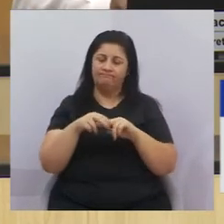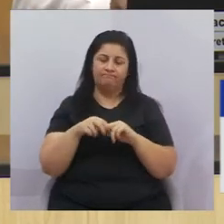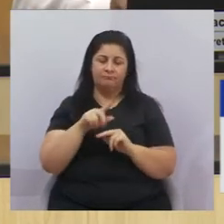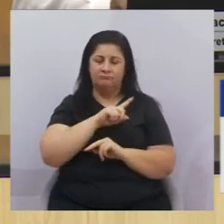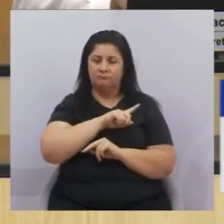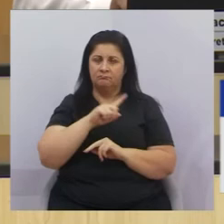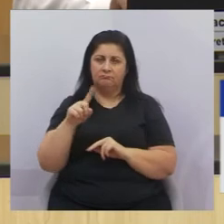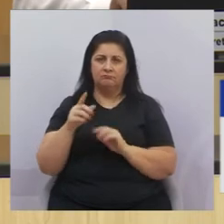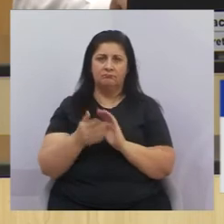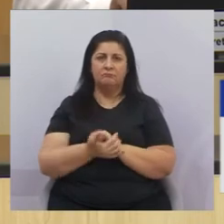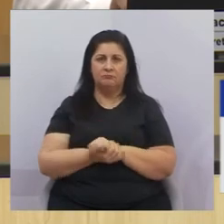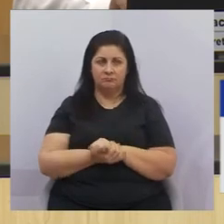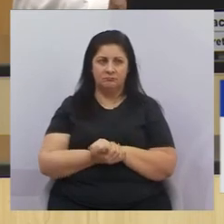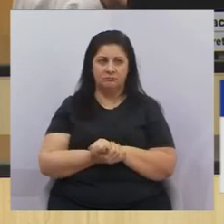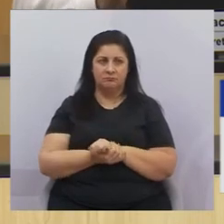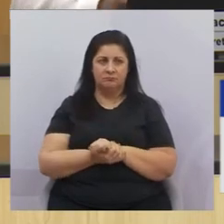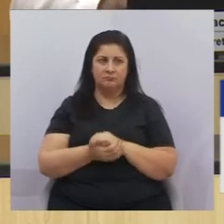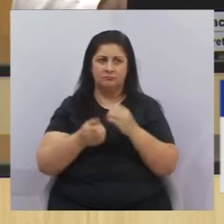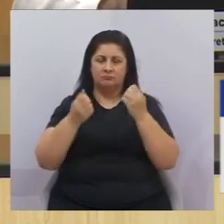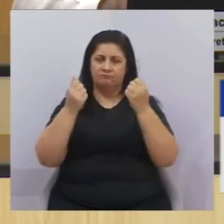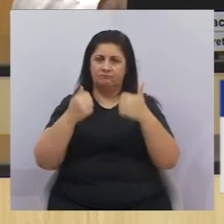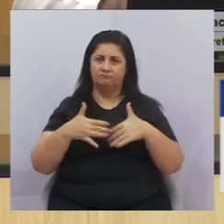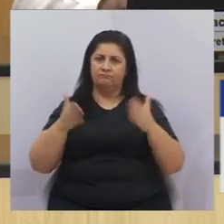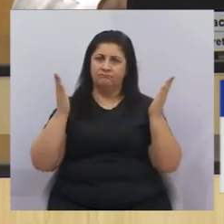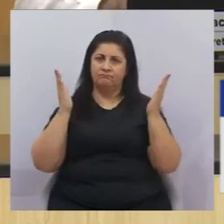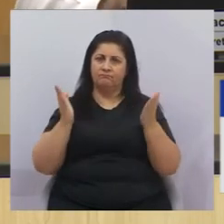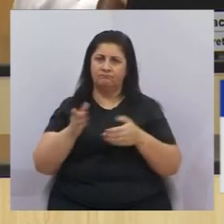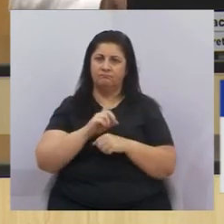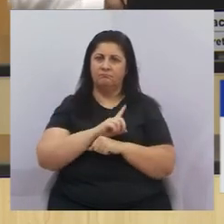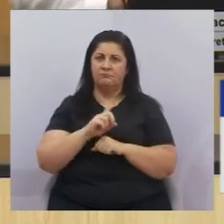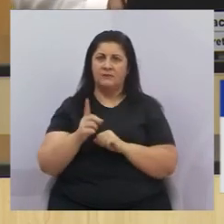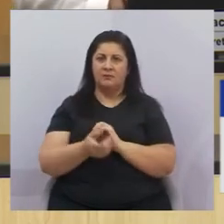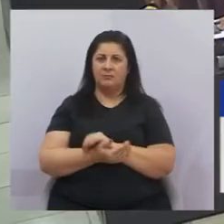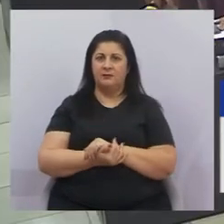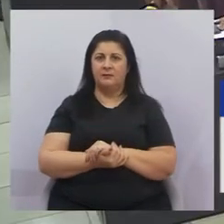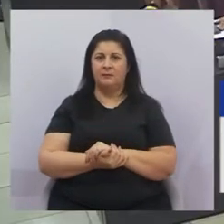quero deixar bem claro que não é o momento agora.